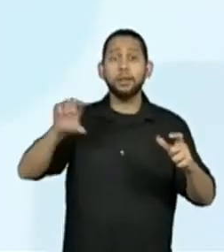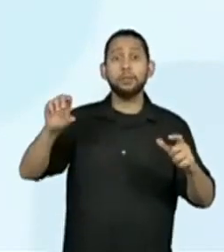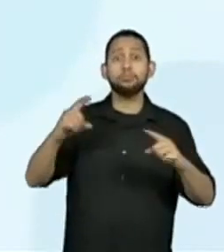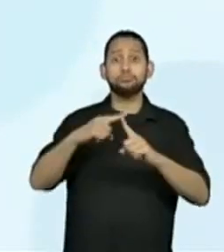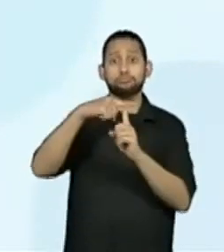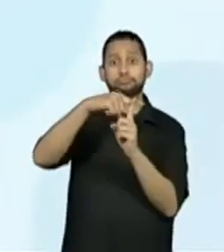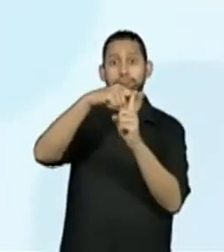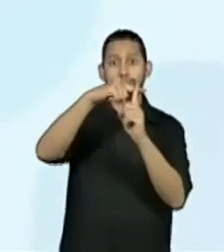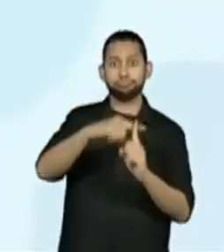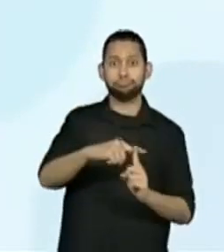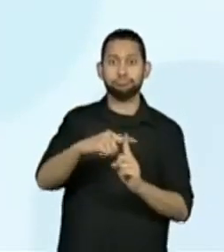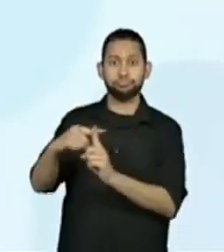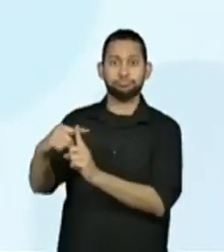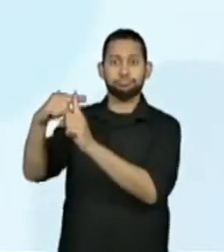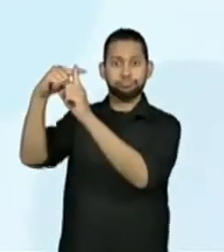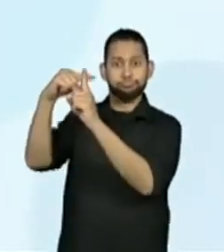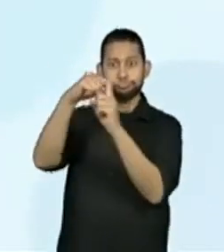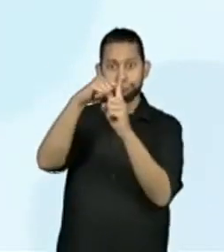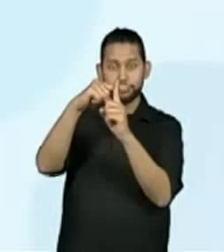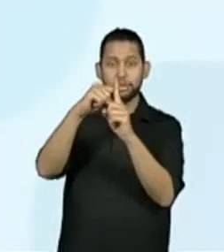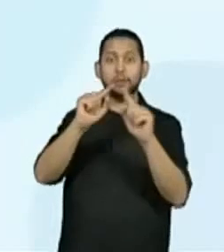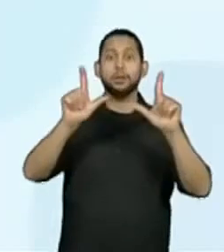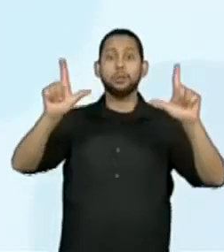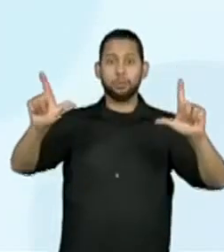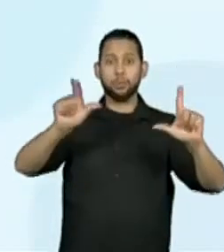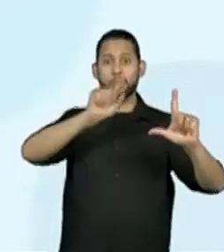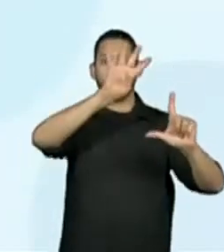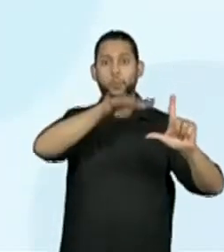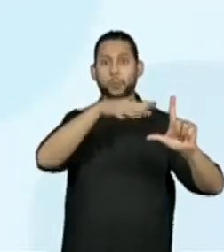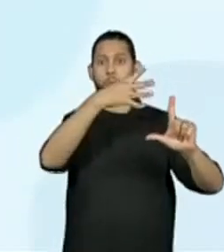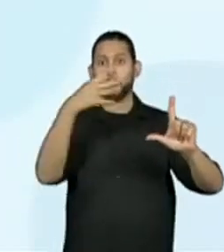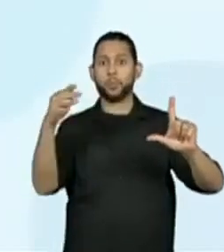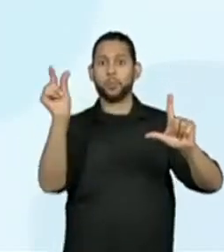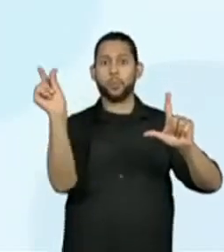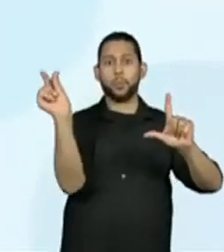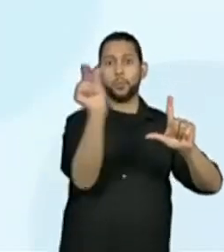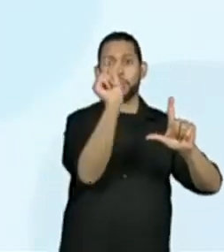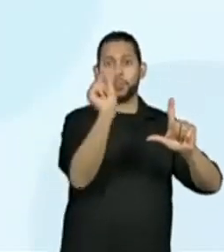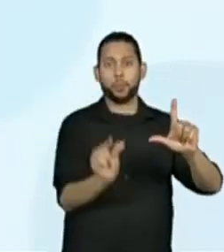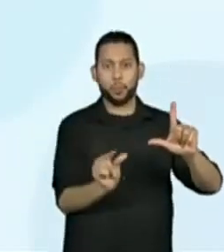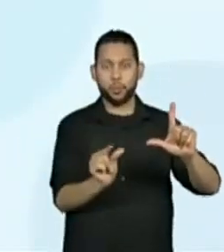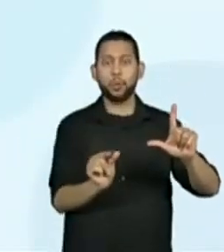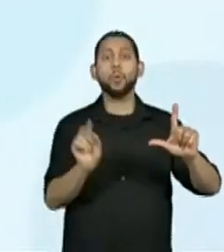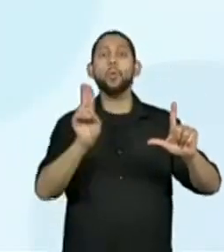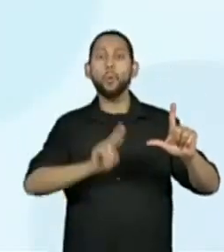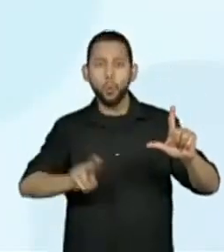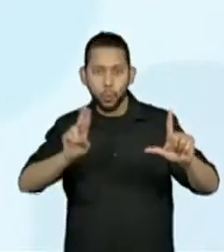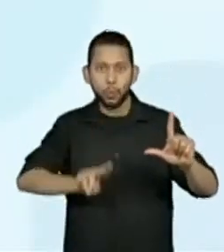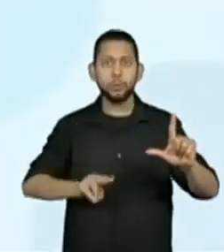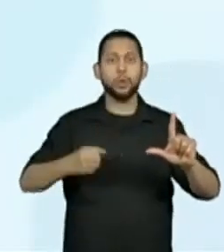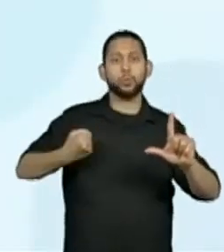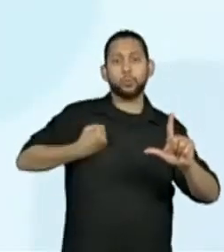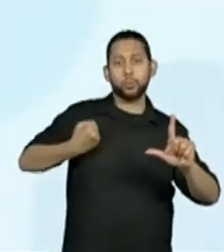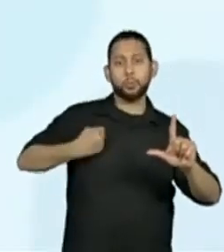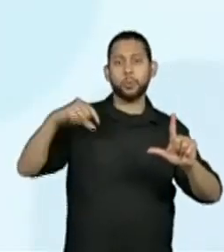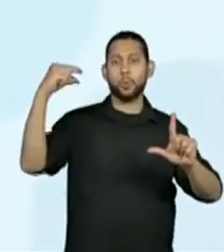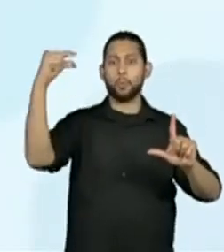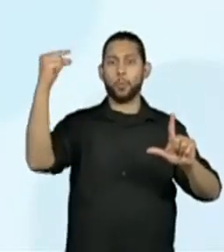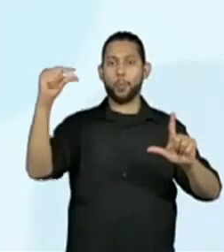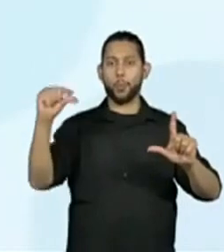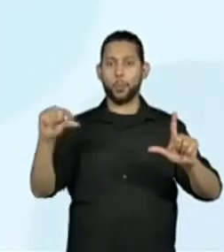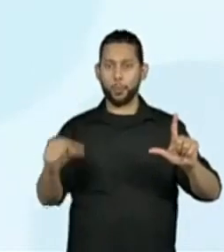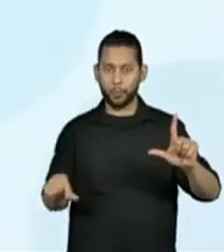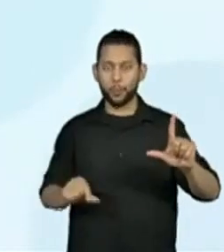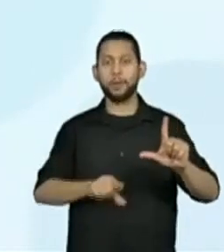no plano cartesiano primeiro quadrante, utilizando coordenadas cartesianas, indicando mudanças de